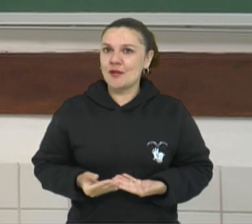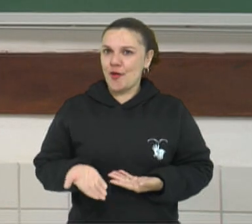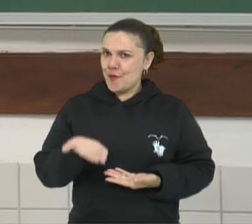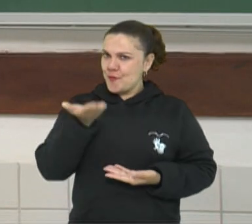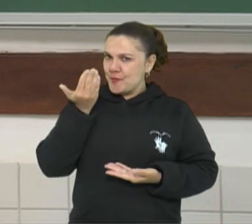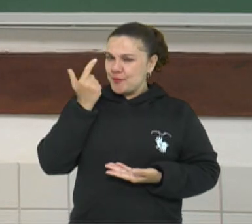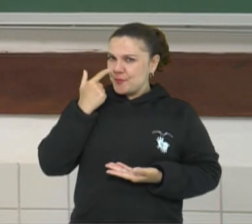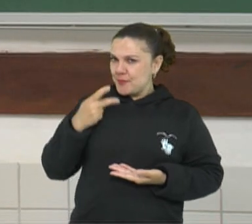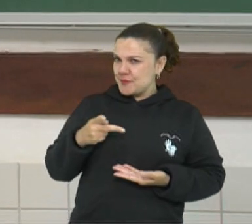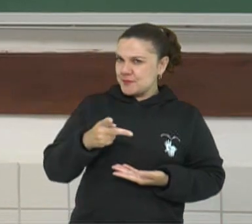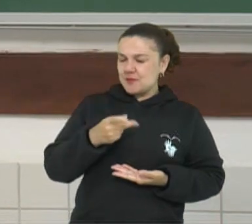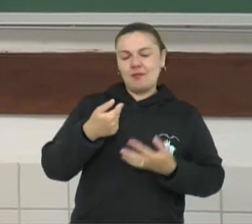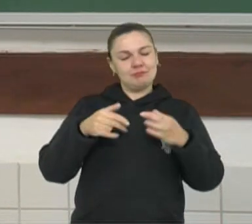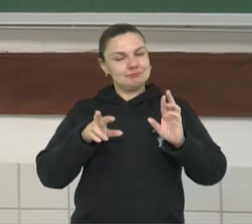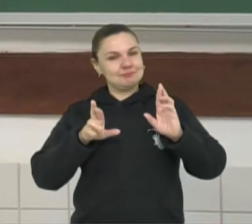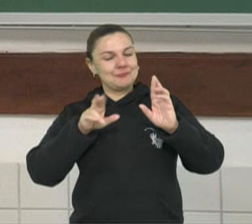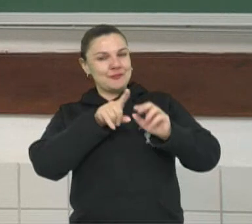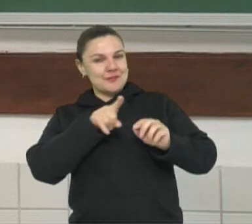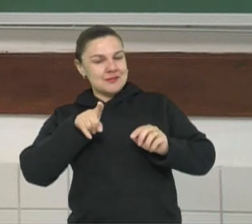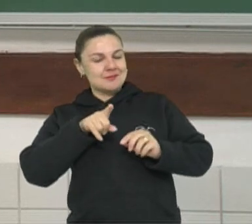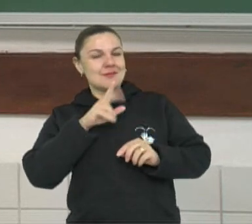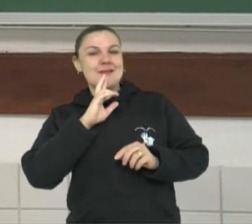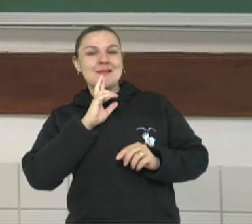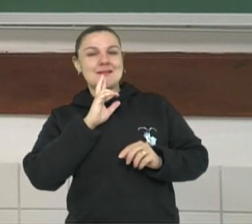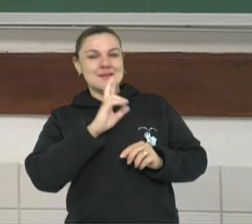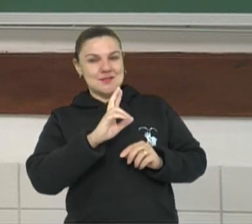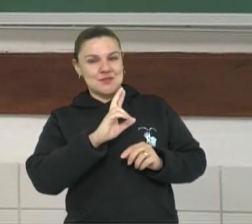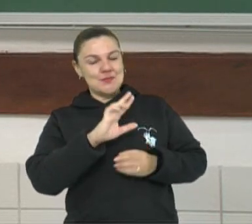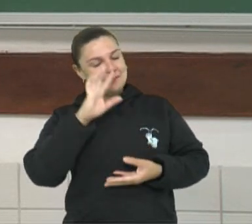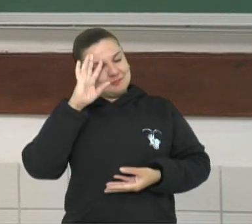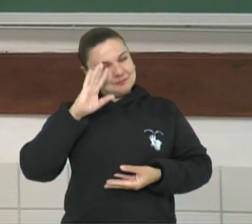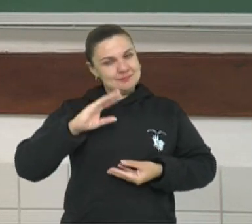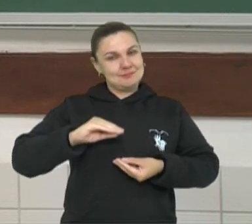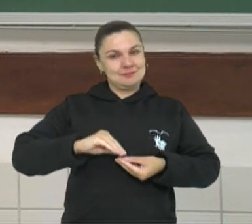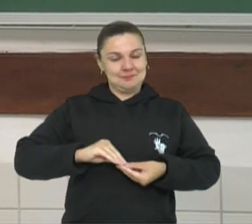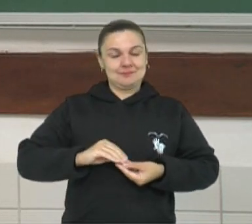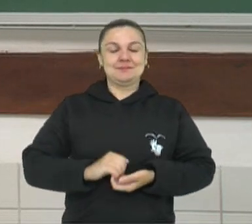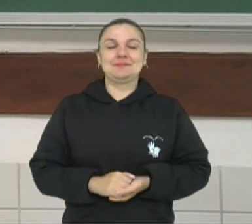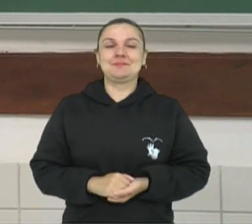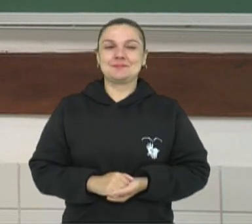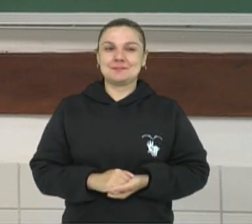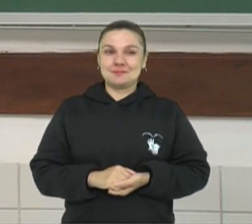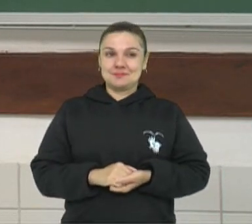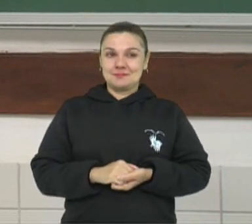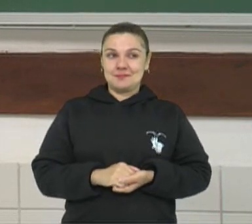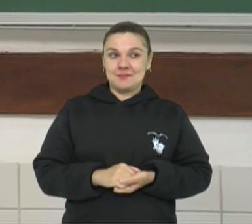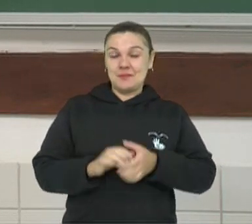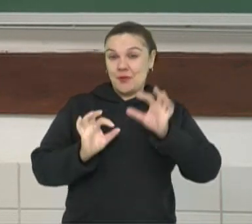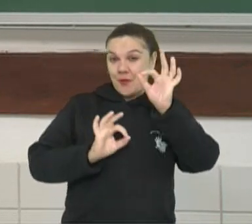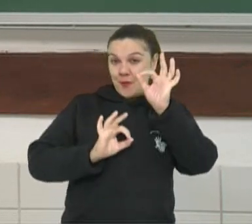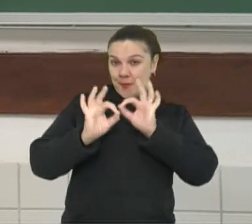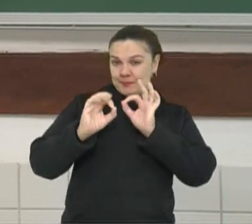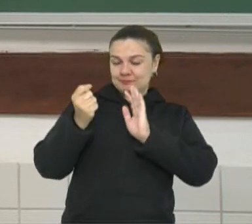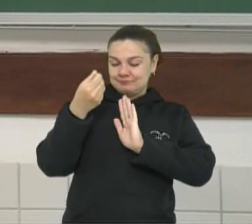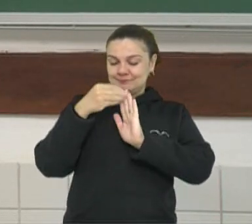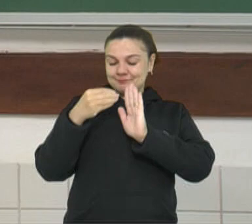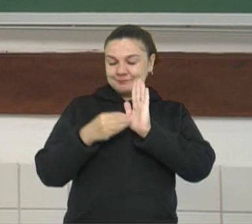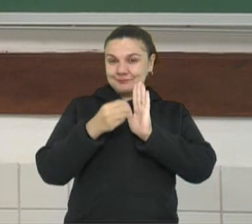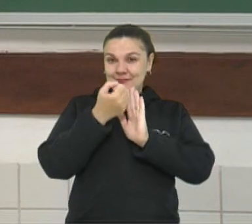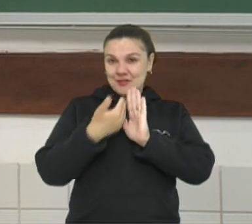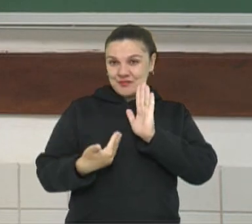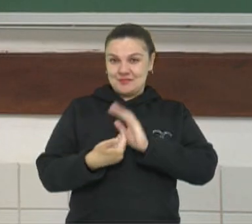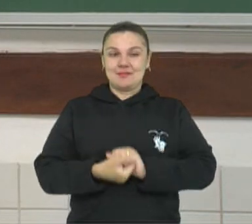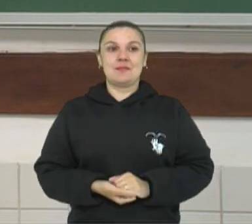Seguindo então, espero que você tenha conseguido chegar aí às conclusões esperadas e propostas pelo exercício. Vamos